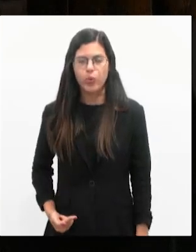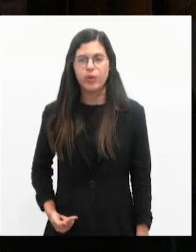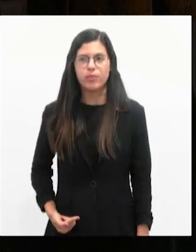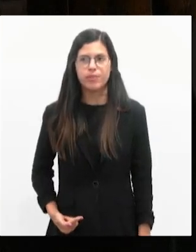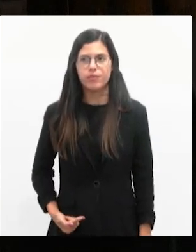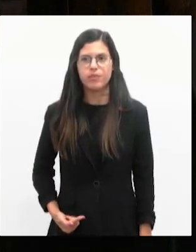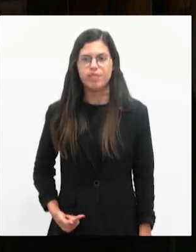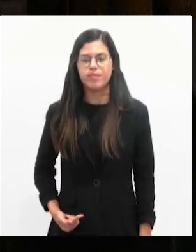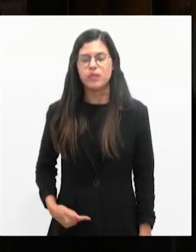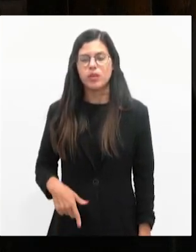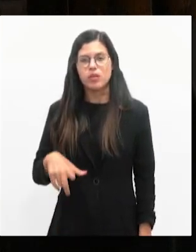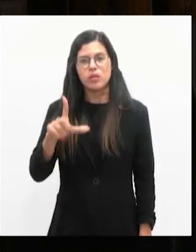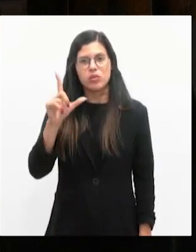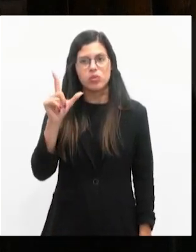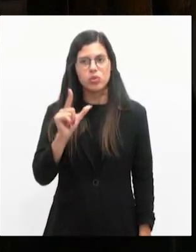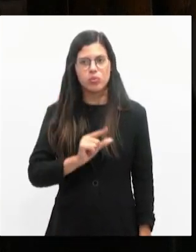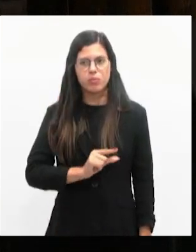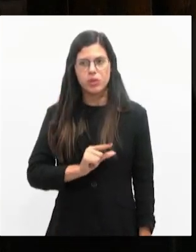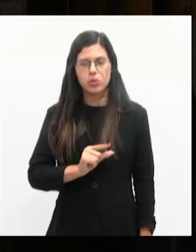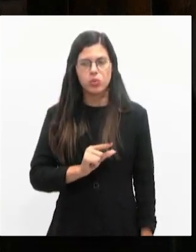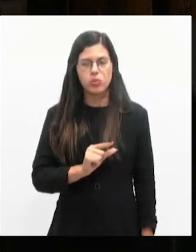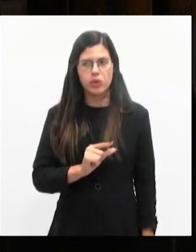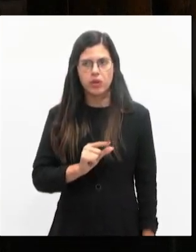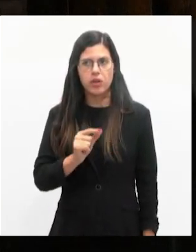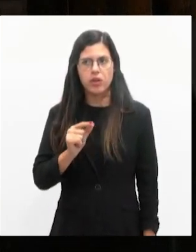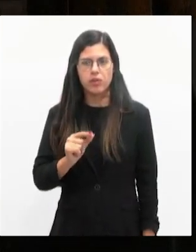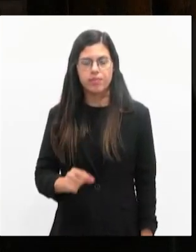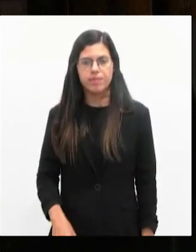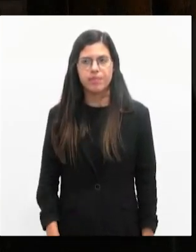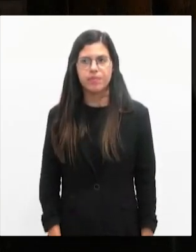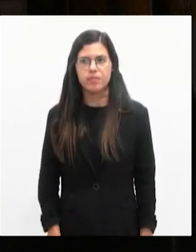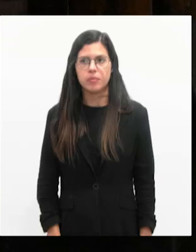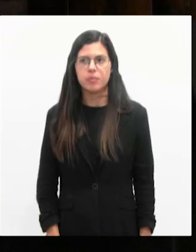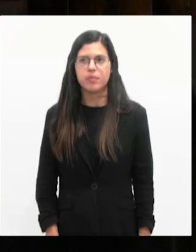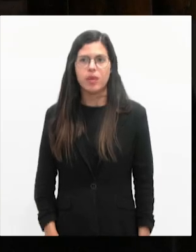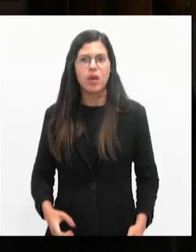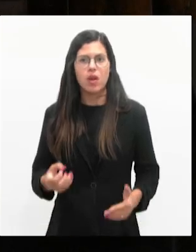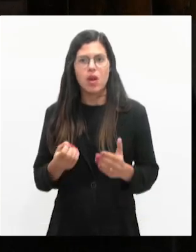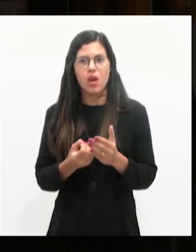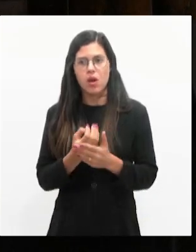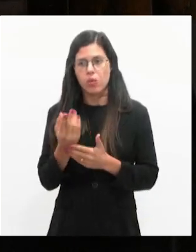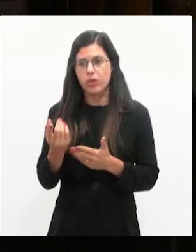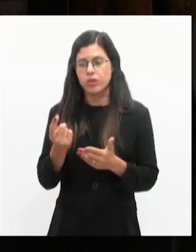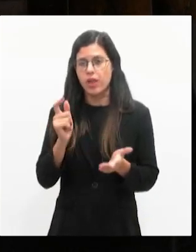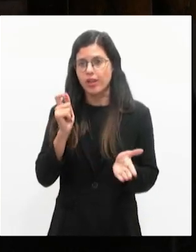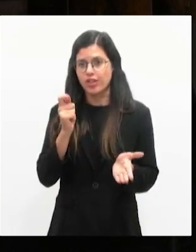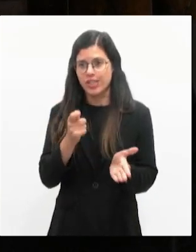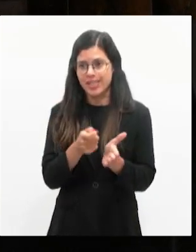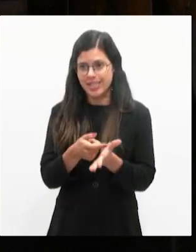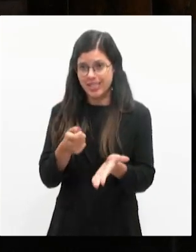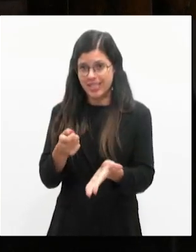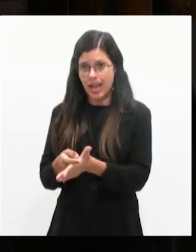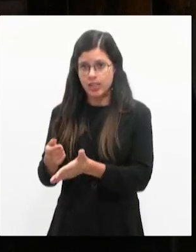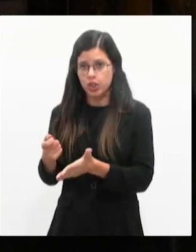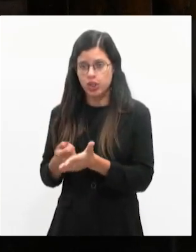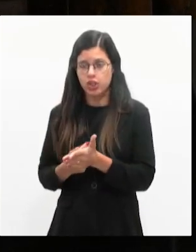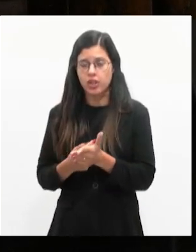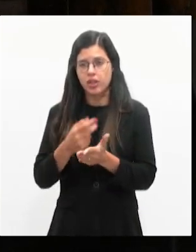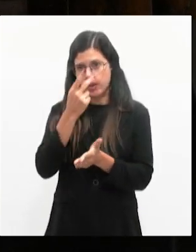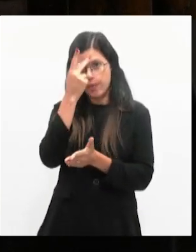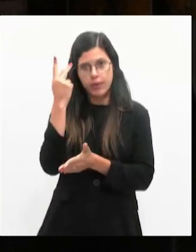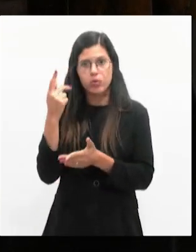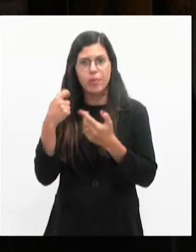reduzir ou minimizar o número de taxas que o contribuinte paga ao